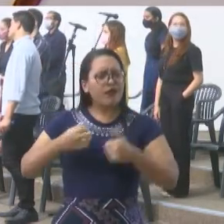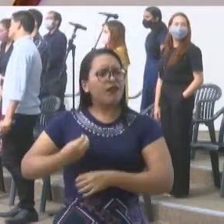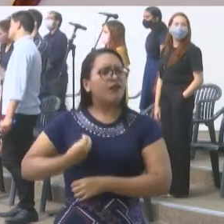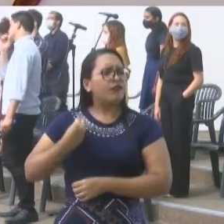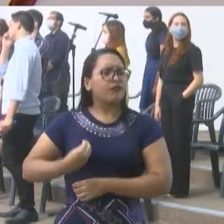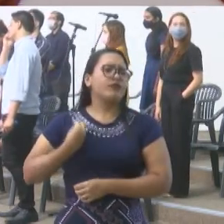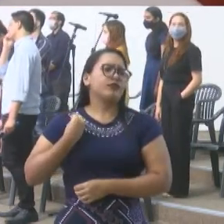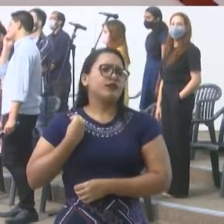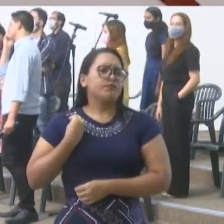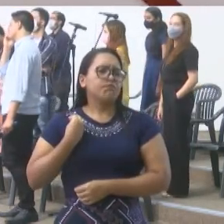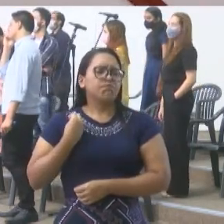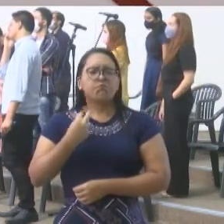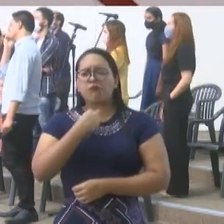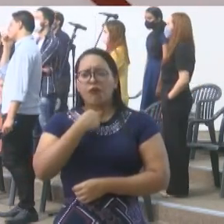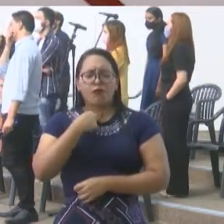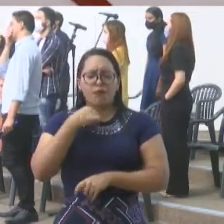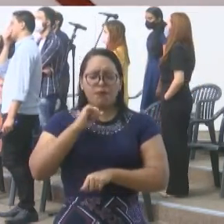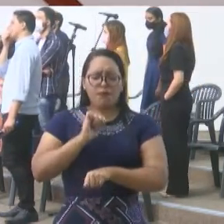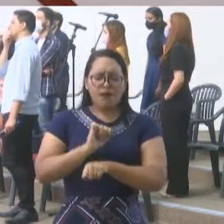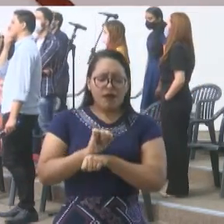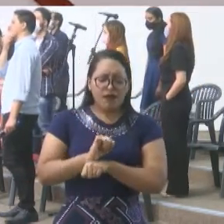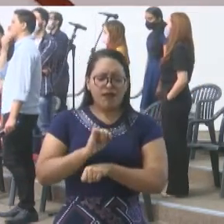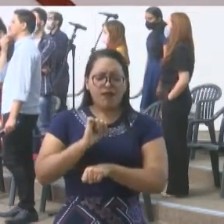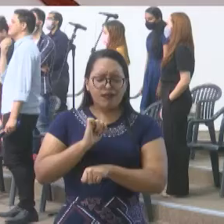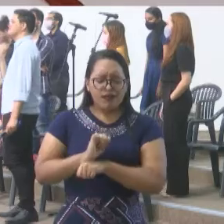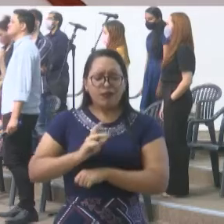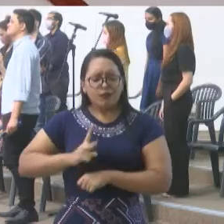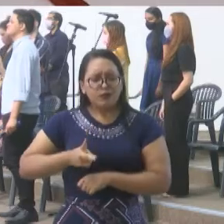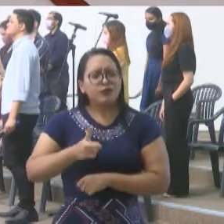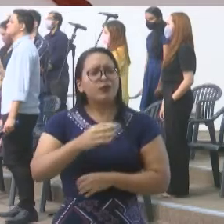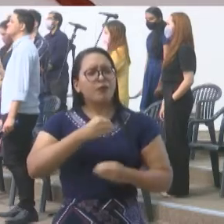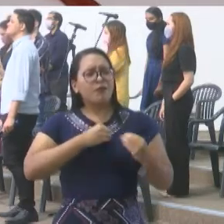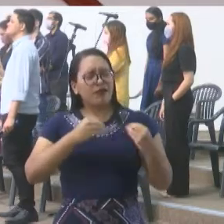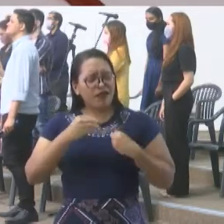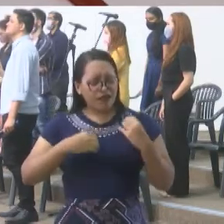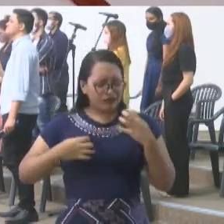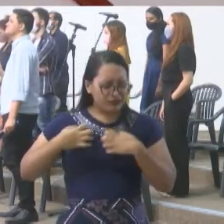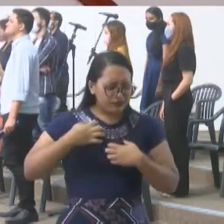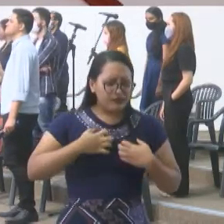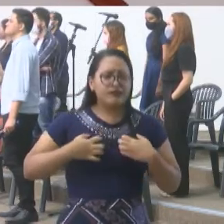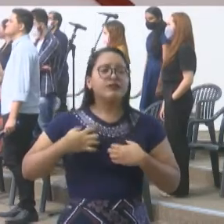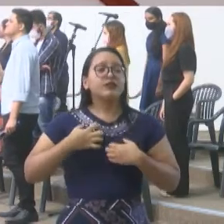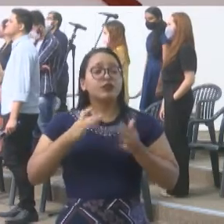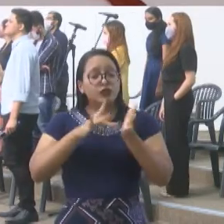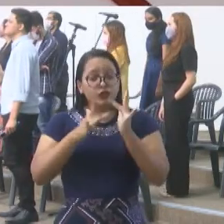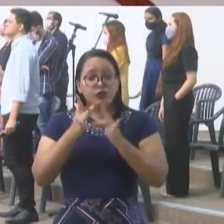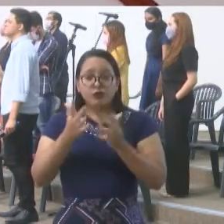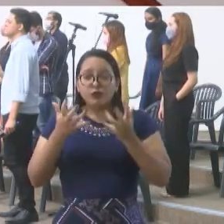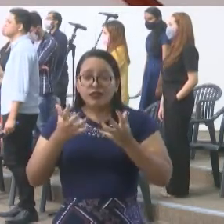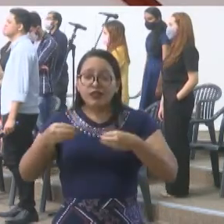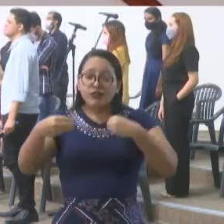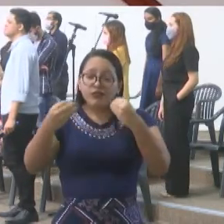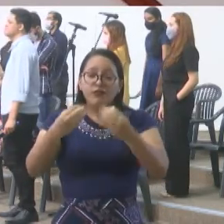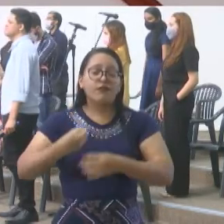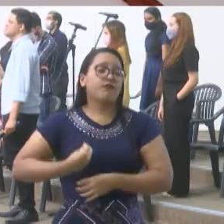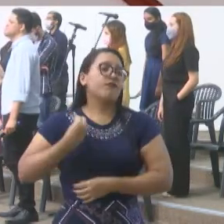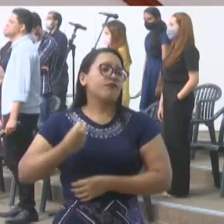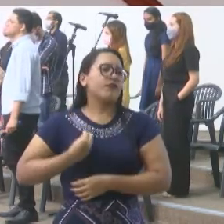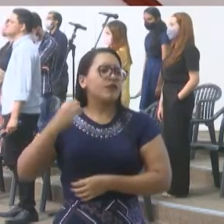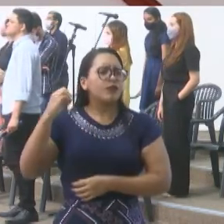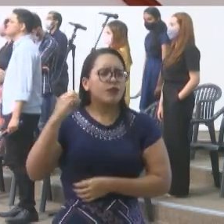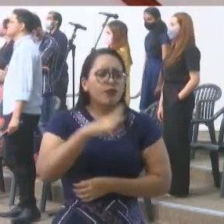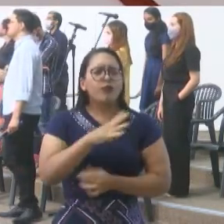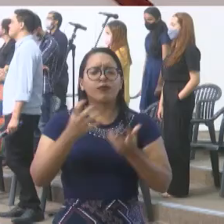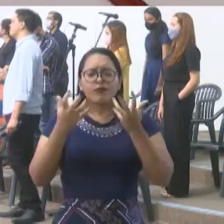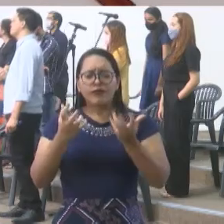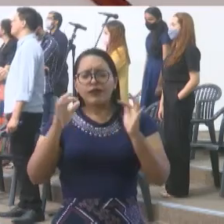Não adianta eu ficar parado onde eu estou, do jeito que eu estou. Jesus te convida, rompa do seu lugar e vem aqui à frente, quero orar com você. Quero terminar o